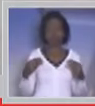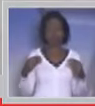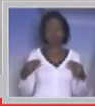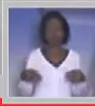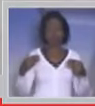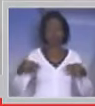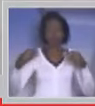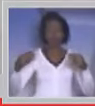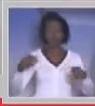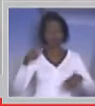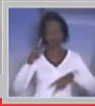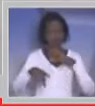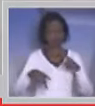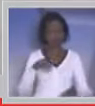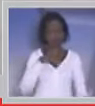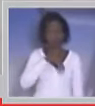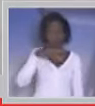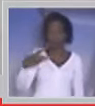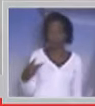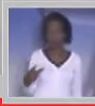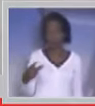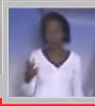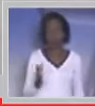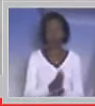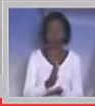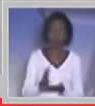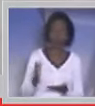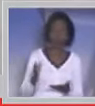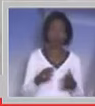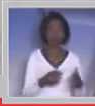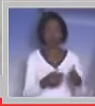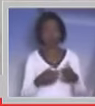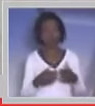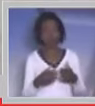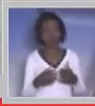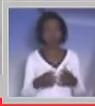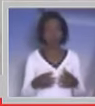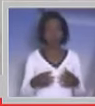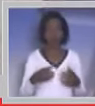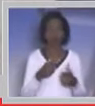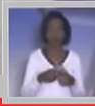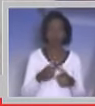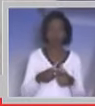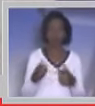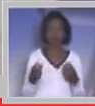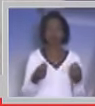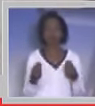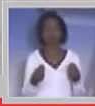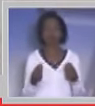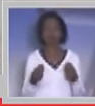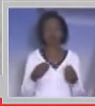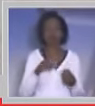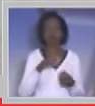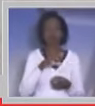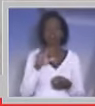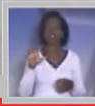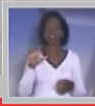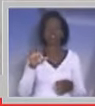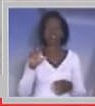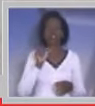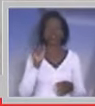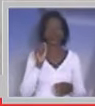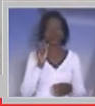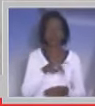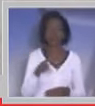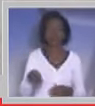parece que pediu alguma providência de sentido de que se resolver essa situação do processo de contratação desses